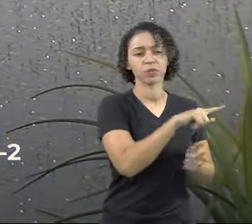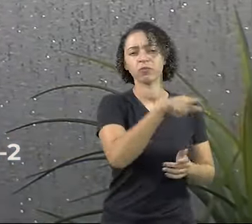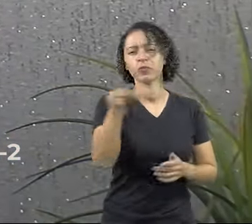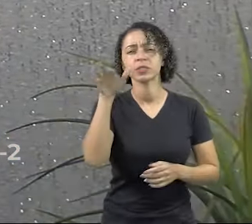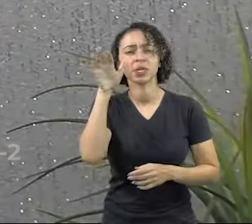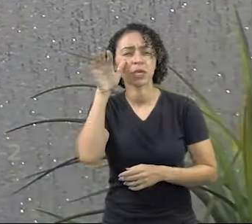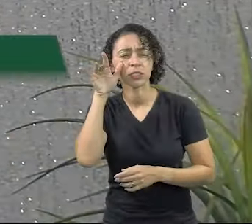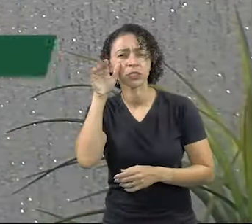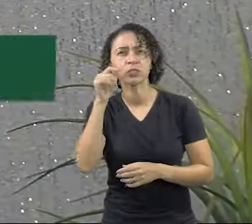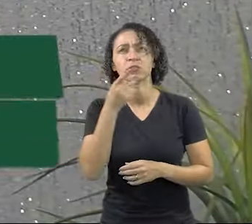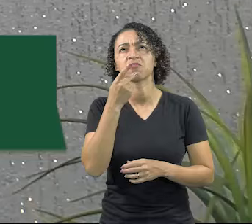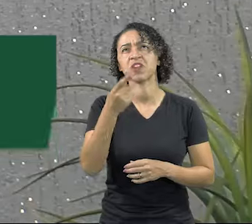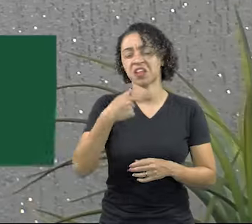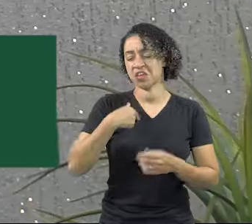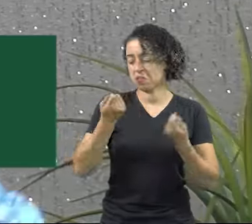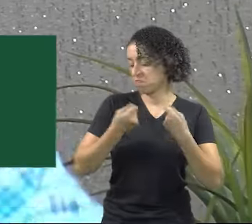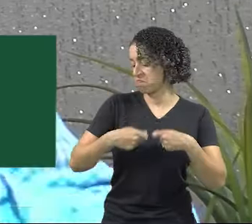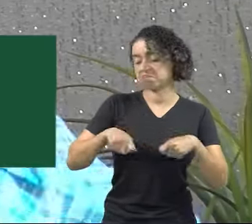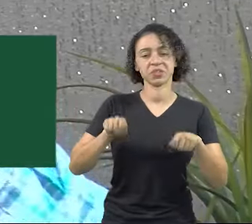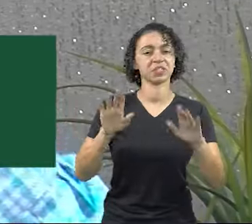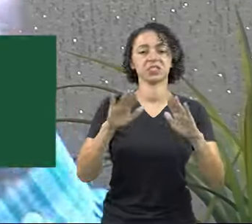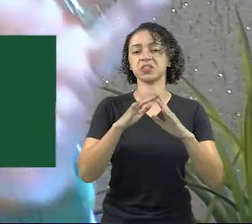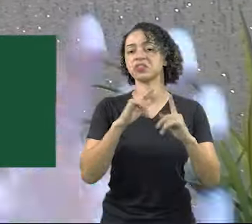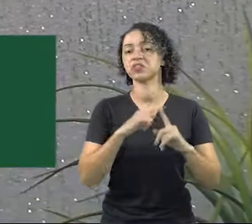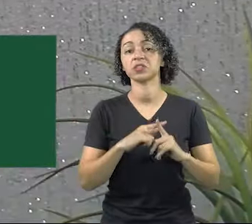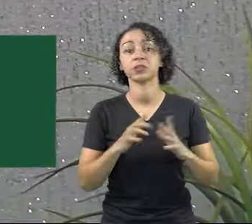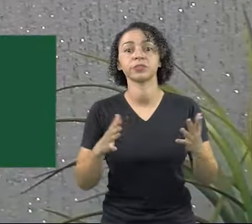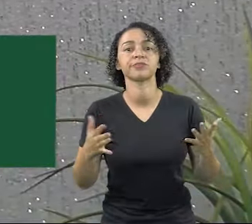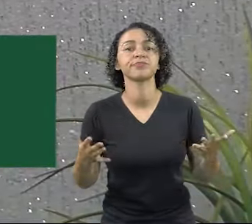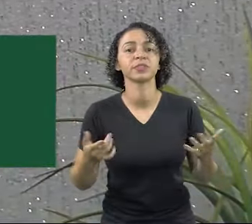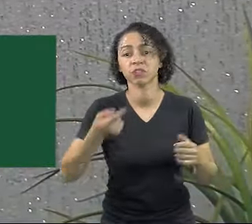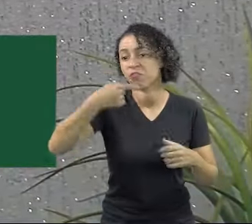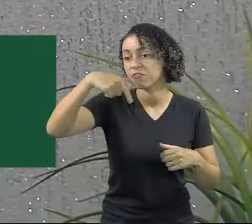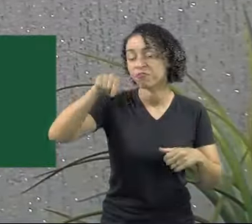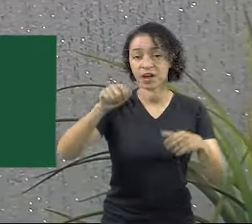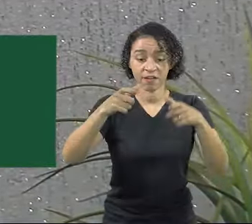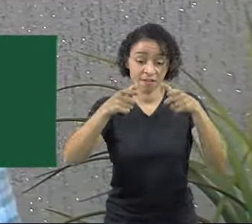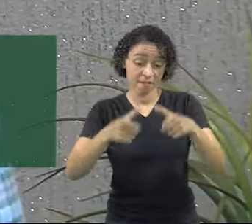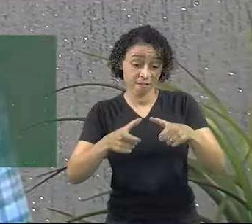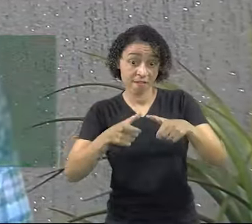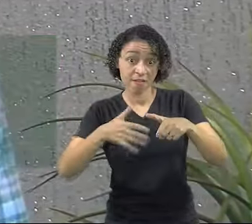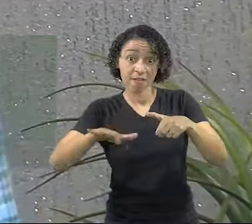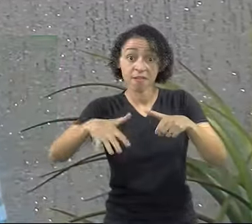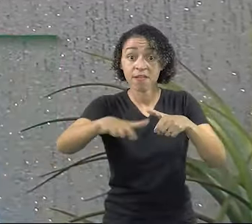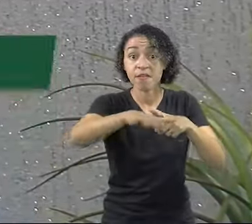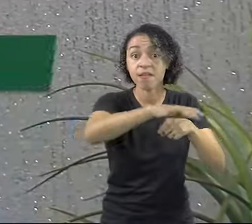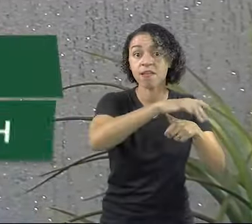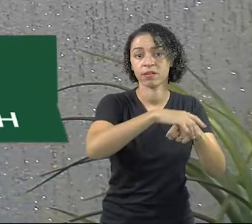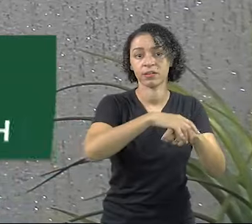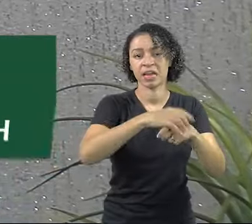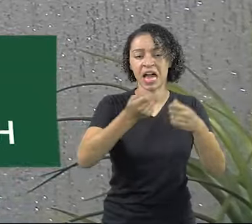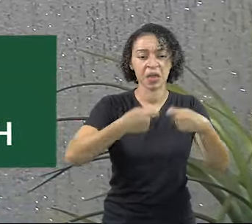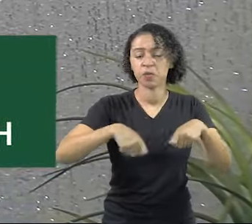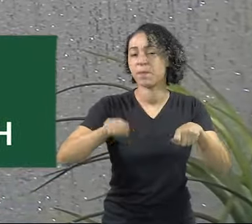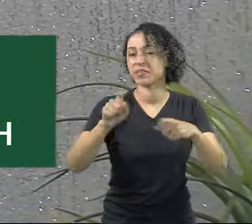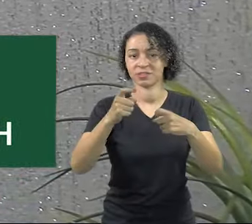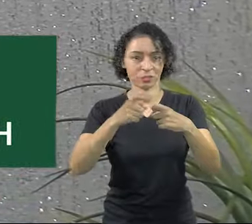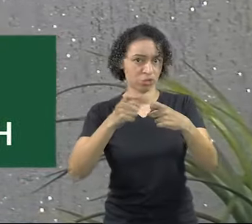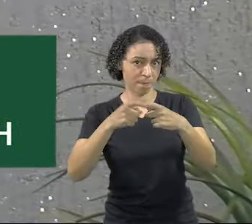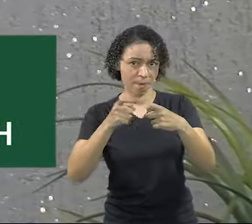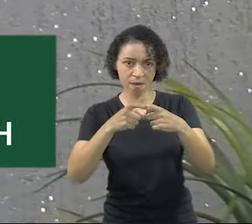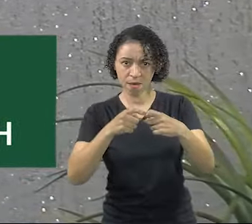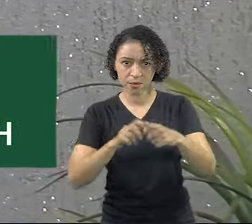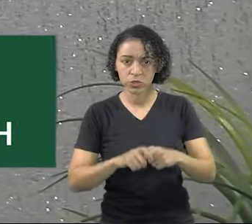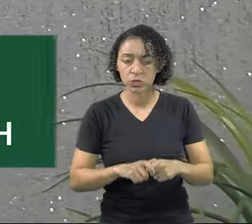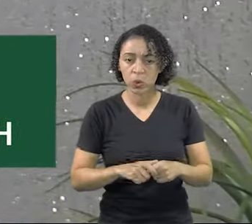me assistindo eu não preciso de igreja aí eu não tenho nada Ness Então vai para uma ilha aí você não precisa também de médico não